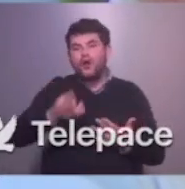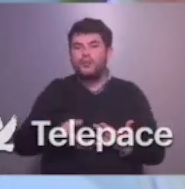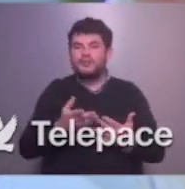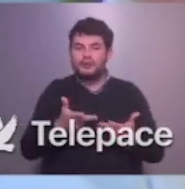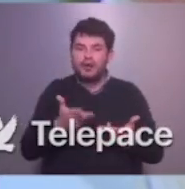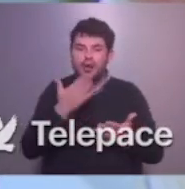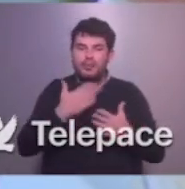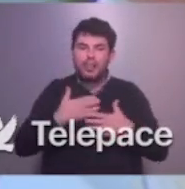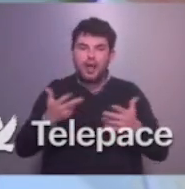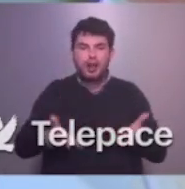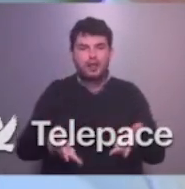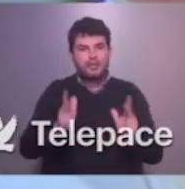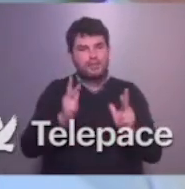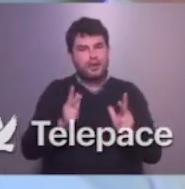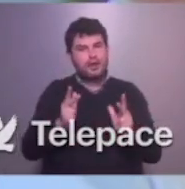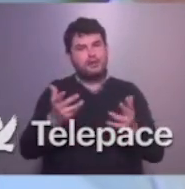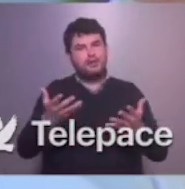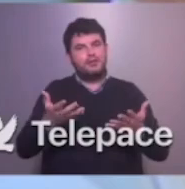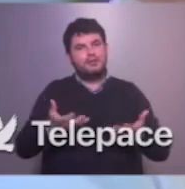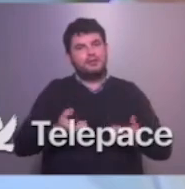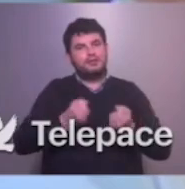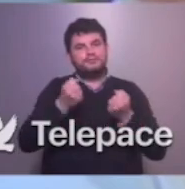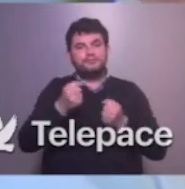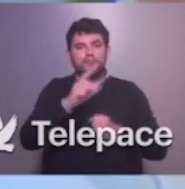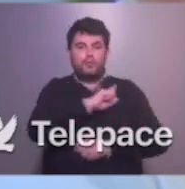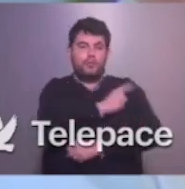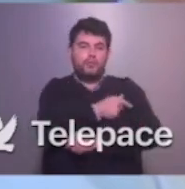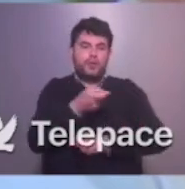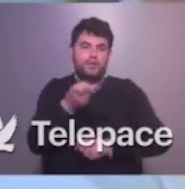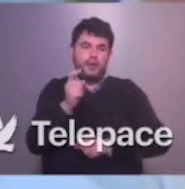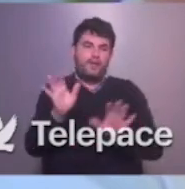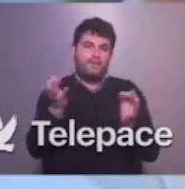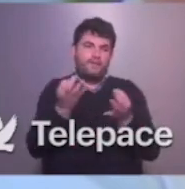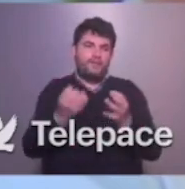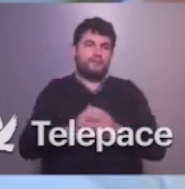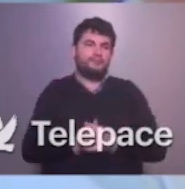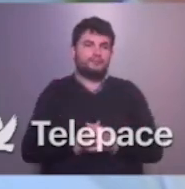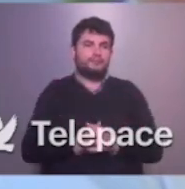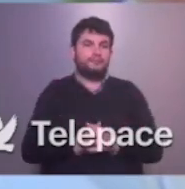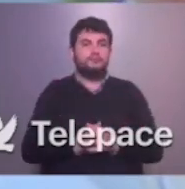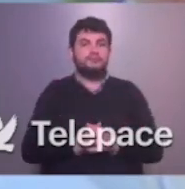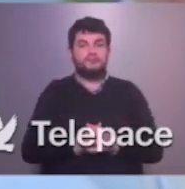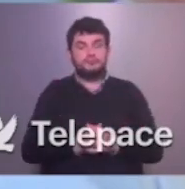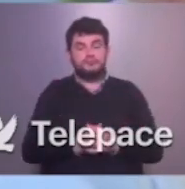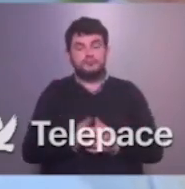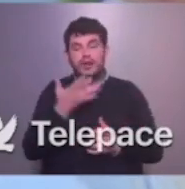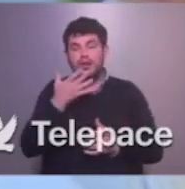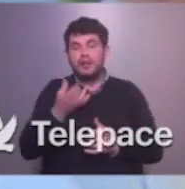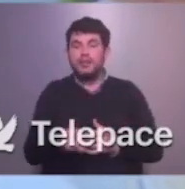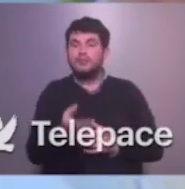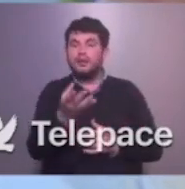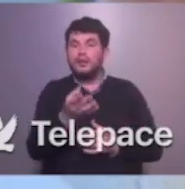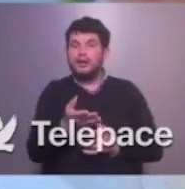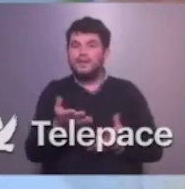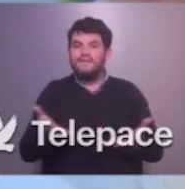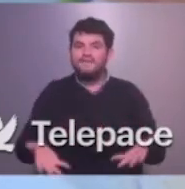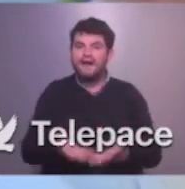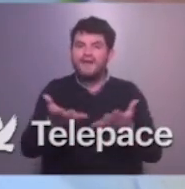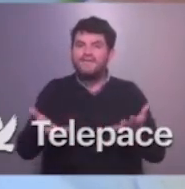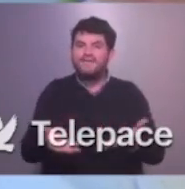compaixão libertadora para arrancá-los do poder do mal. A misericórdia o